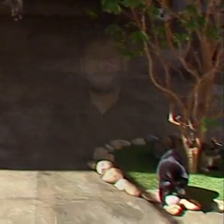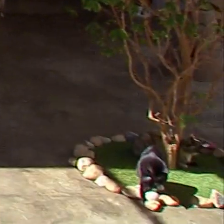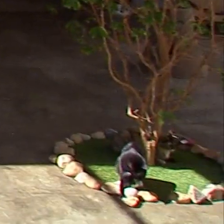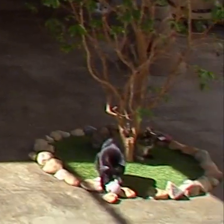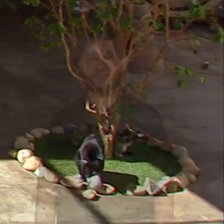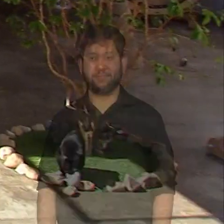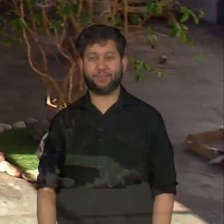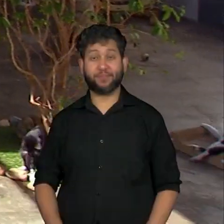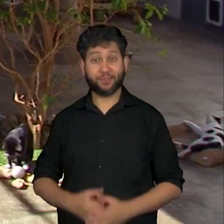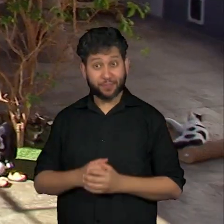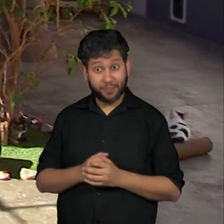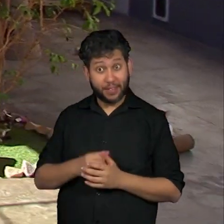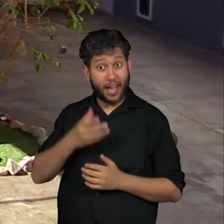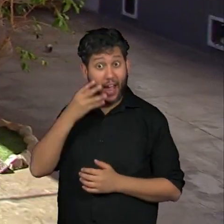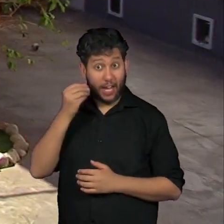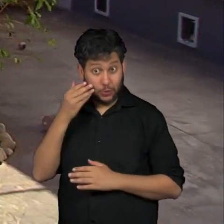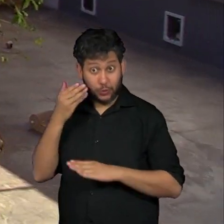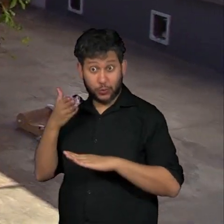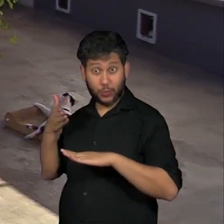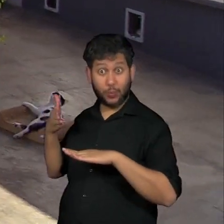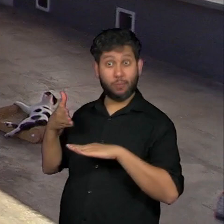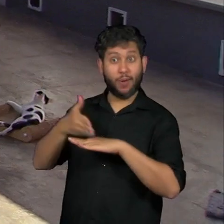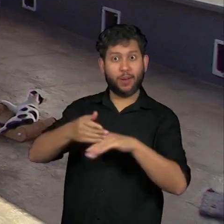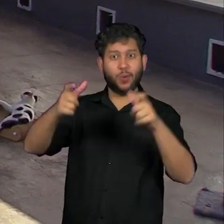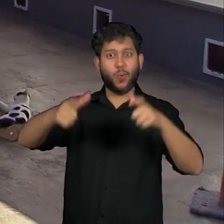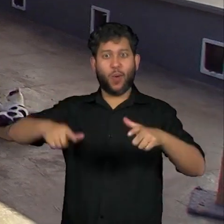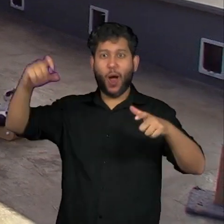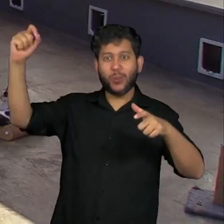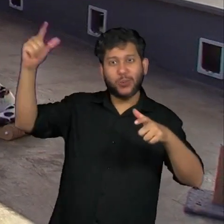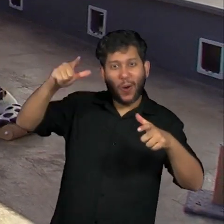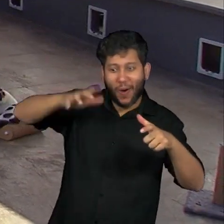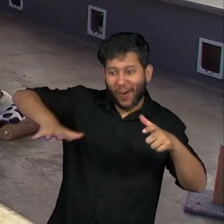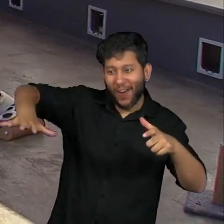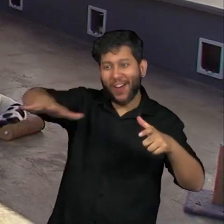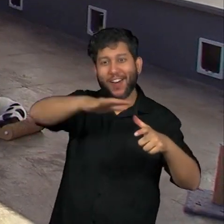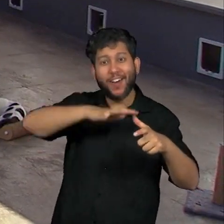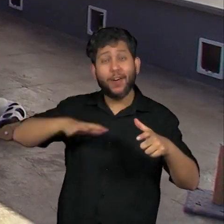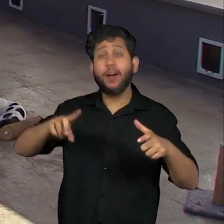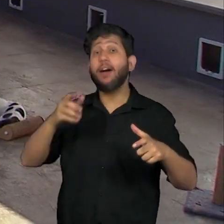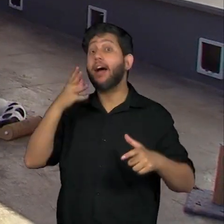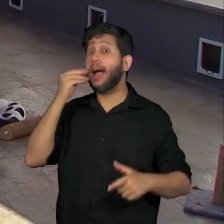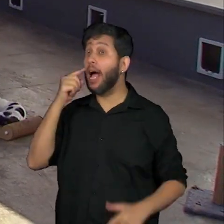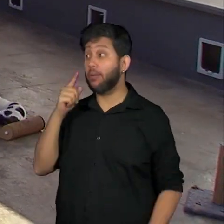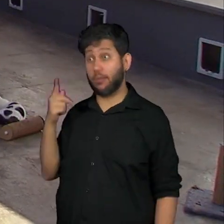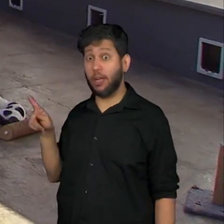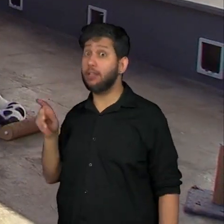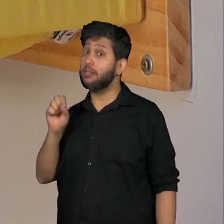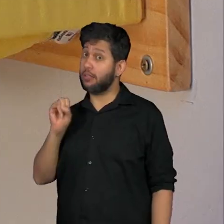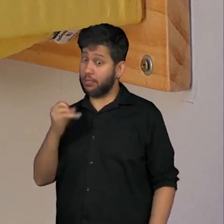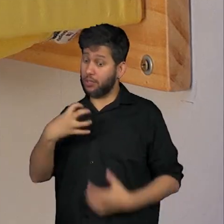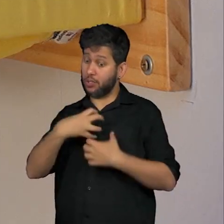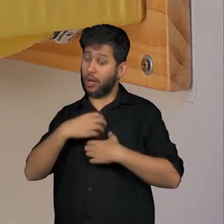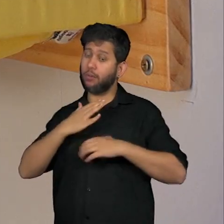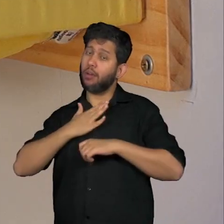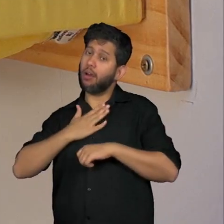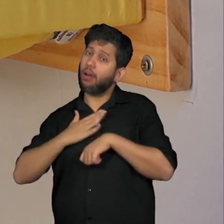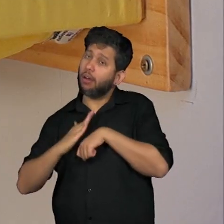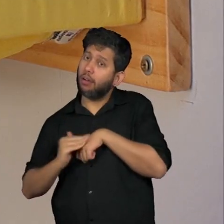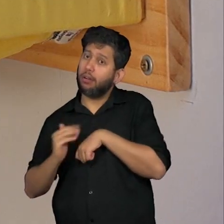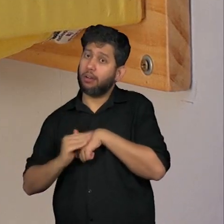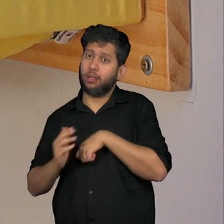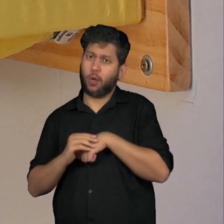Os gatinhos que vêm para o espaçoso e ensolarado lar temporário são os de comportamento dócil.